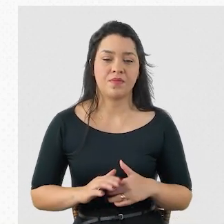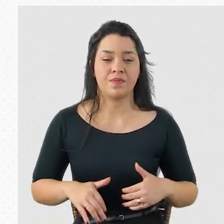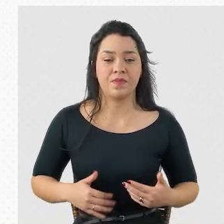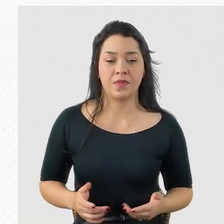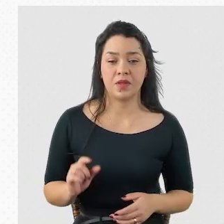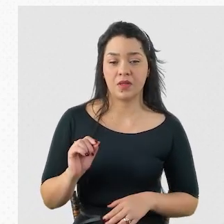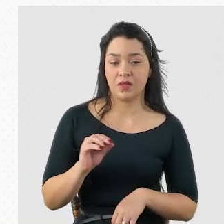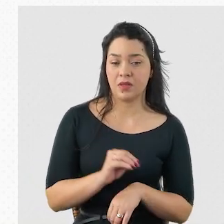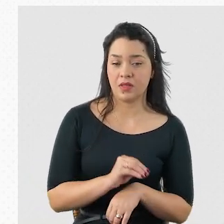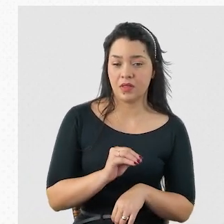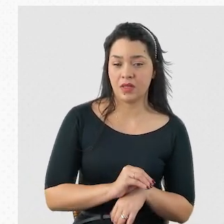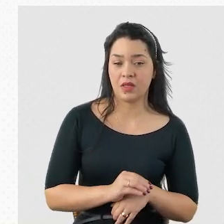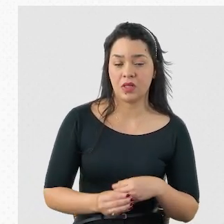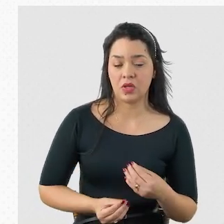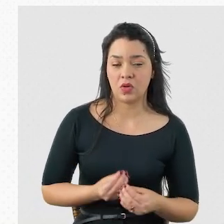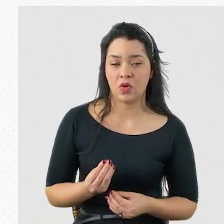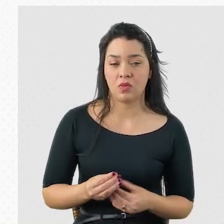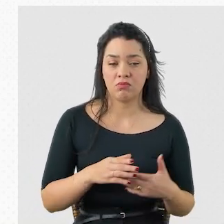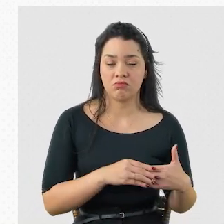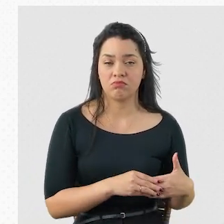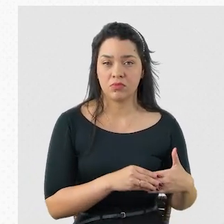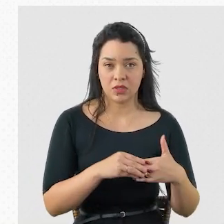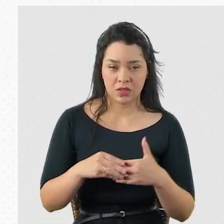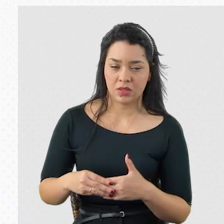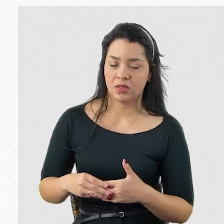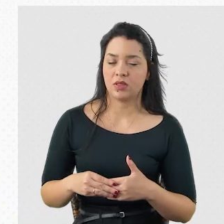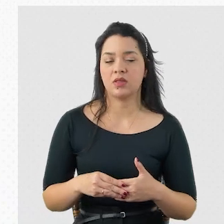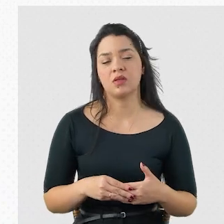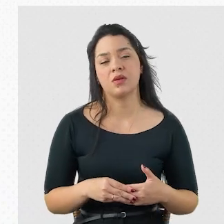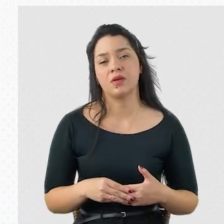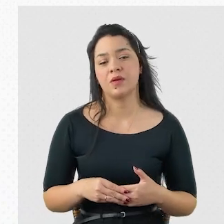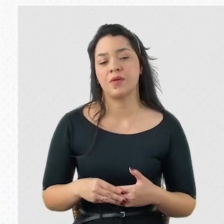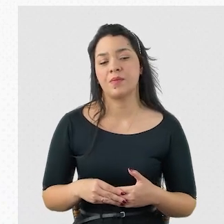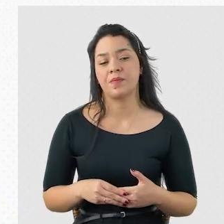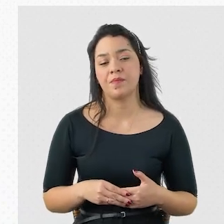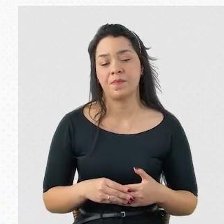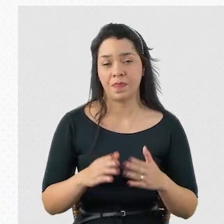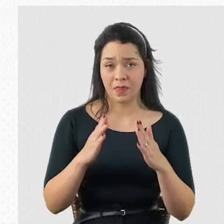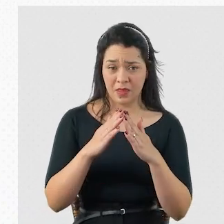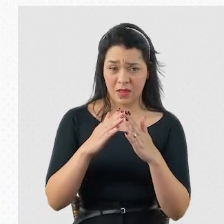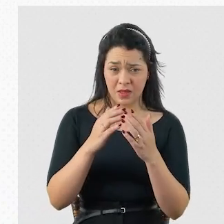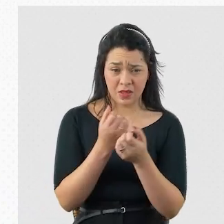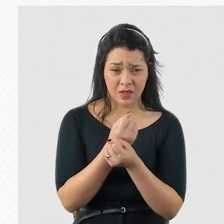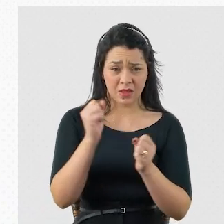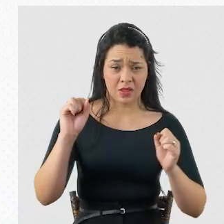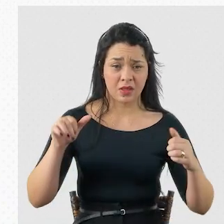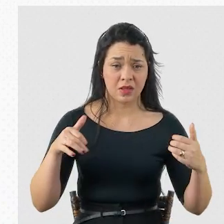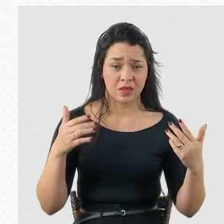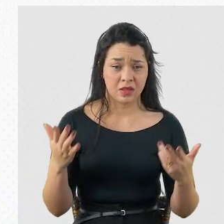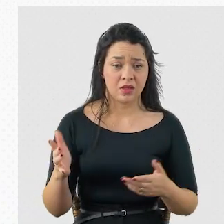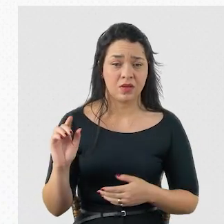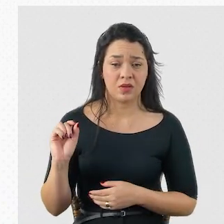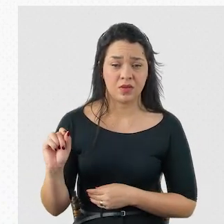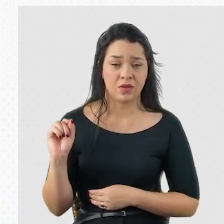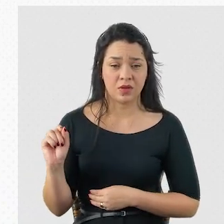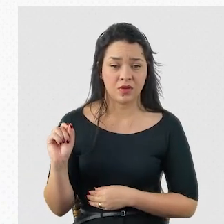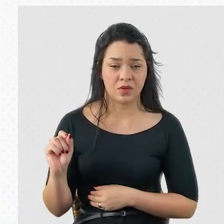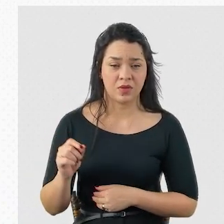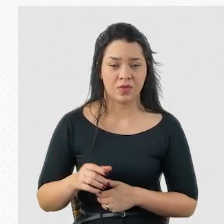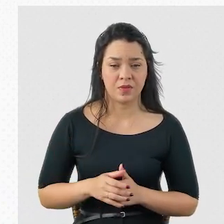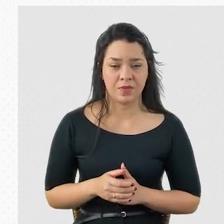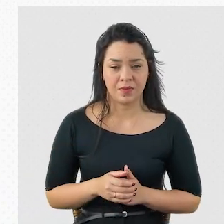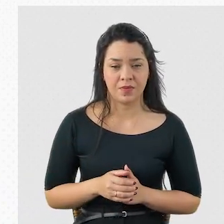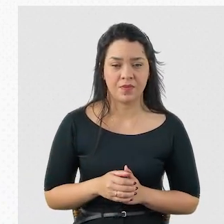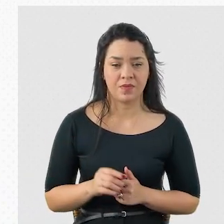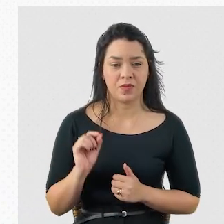é tratada como se ela tivesse sido trazida para Casa Grande, então ela vai ser tratada de maneira, né,